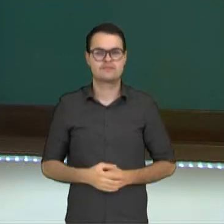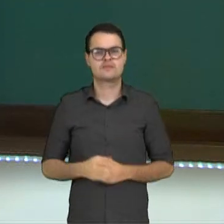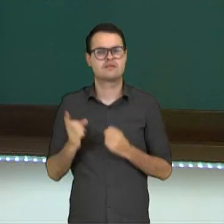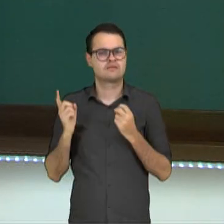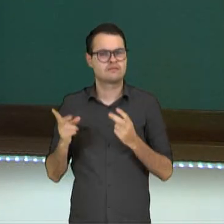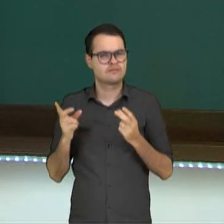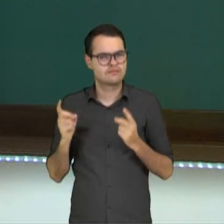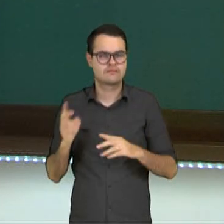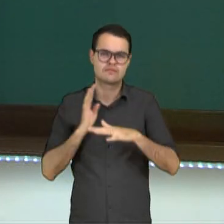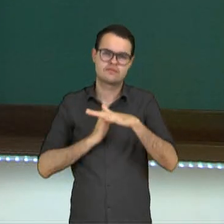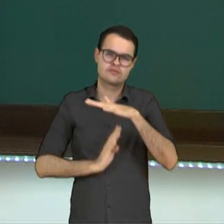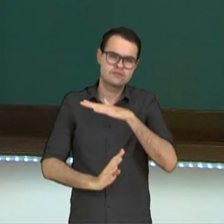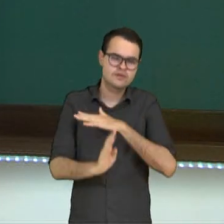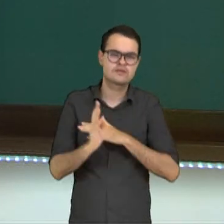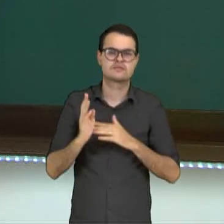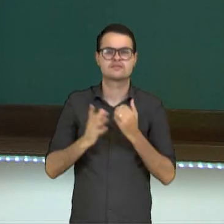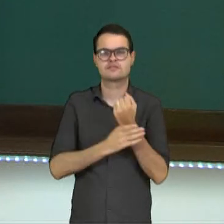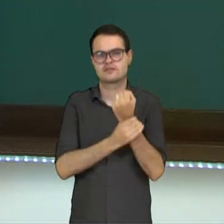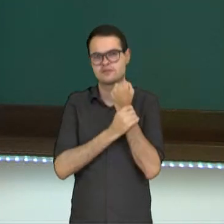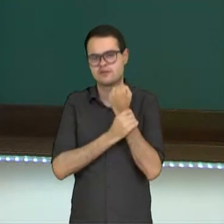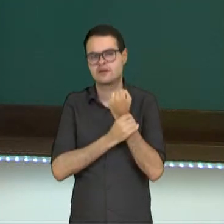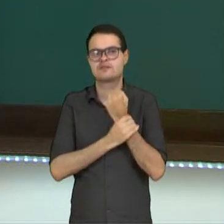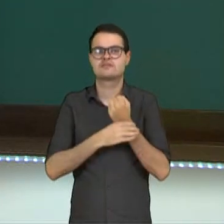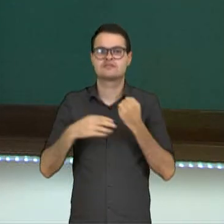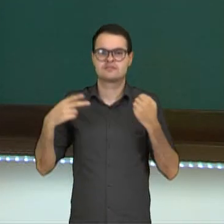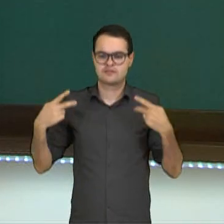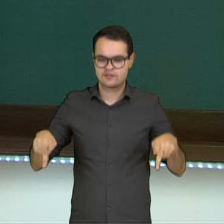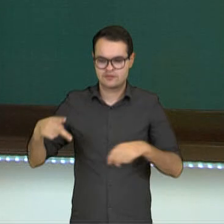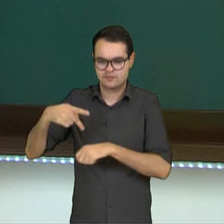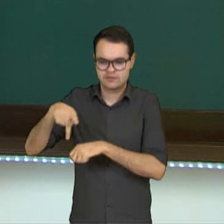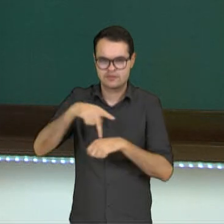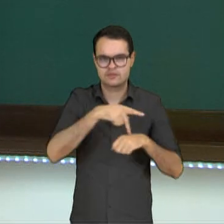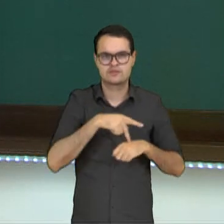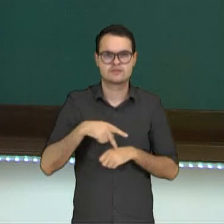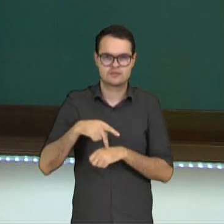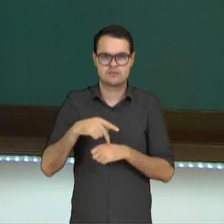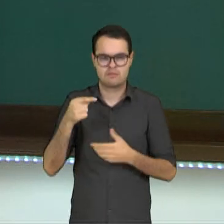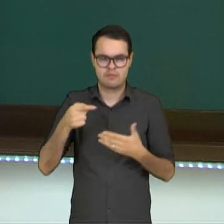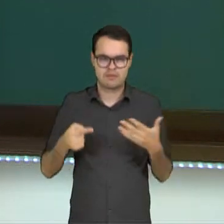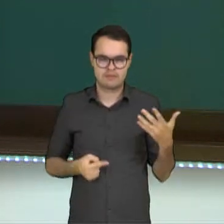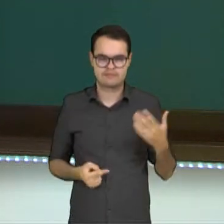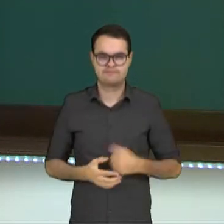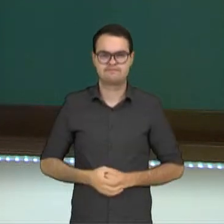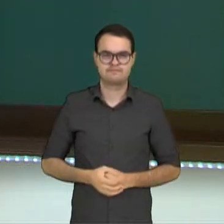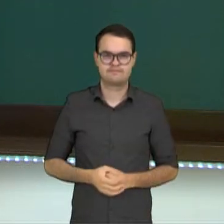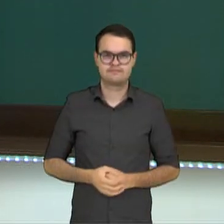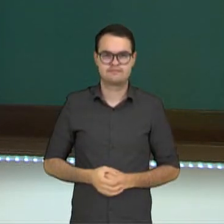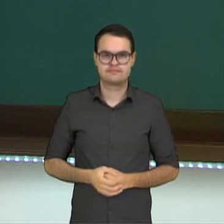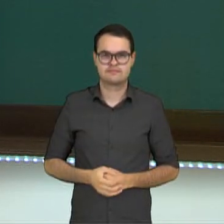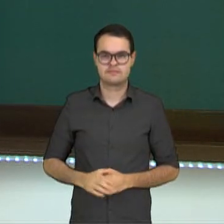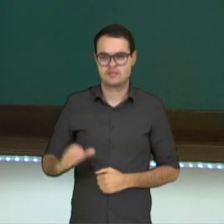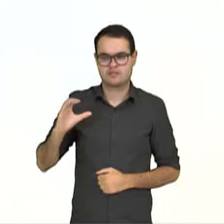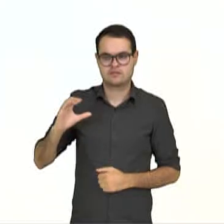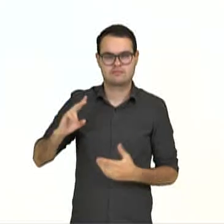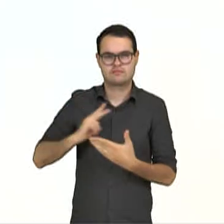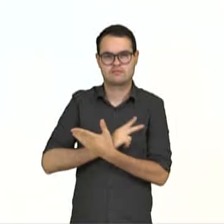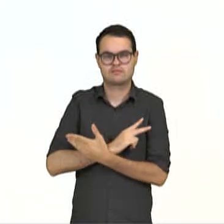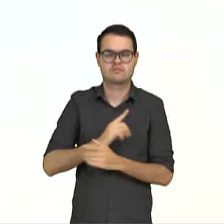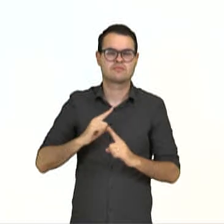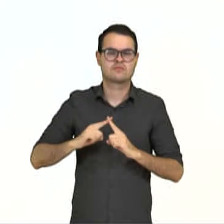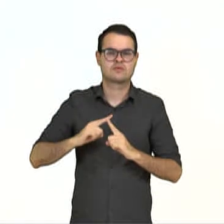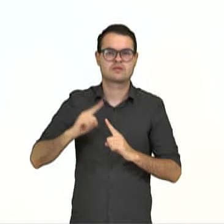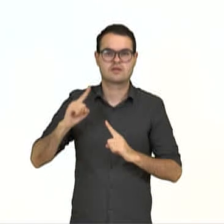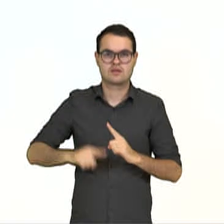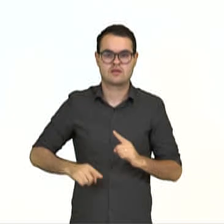de imigração, segurança nacional e alguns outros fatores, tá? Letra C.